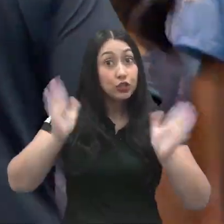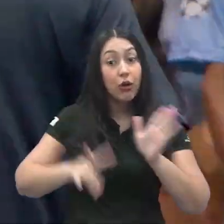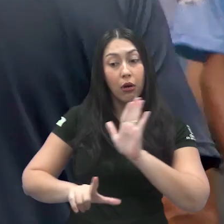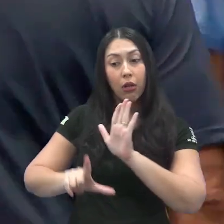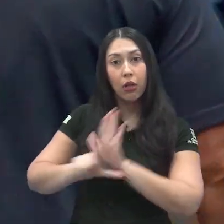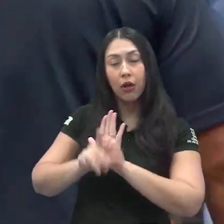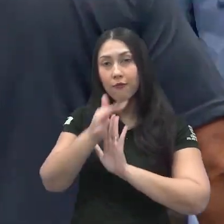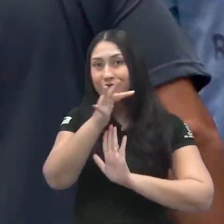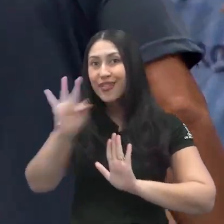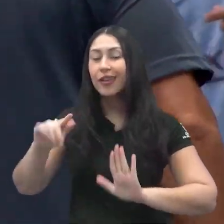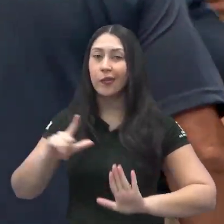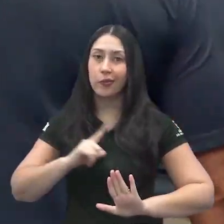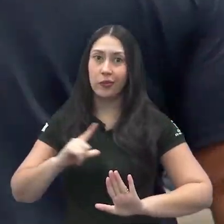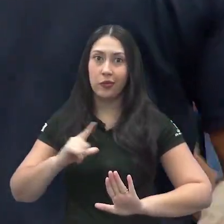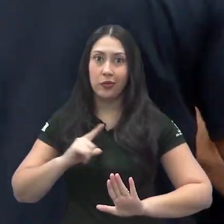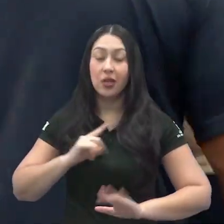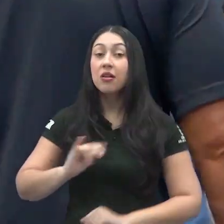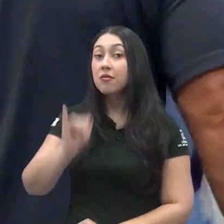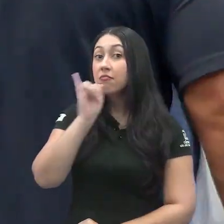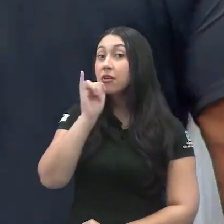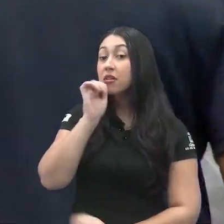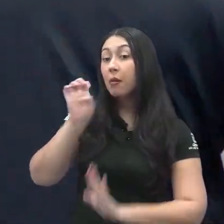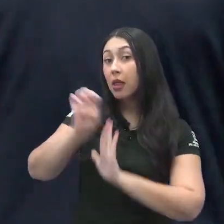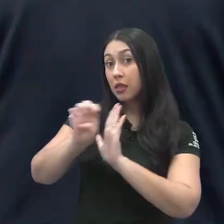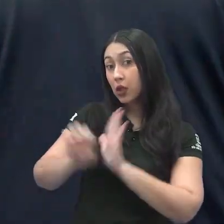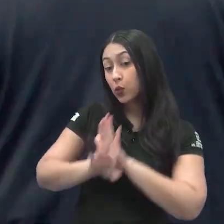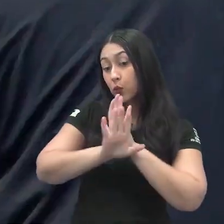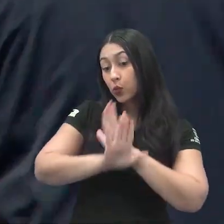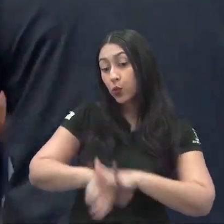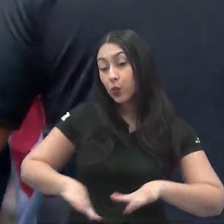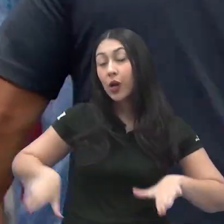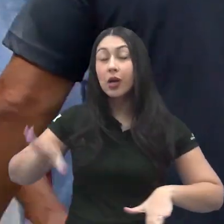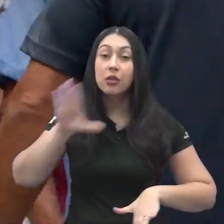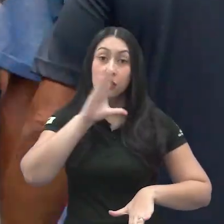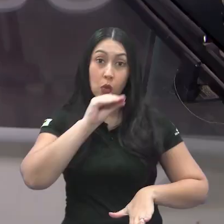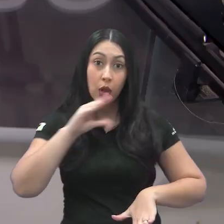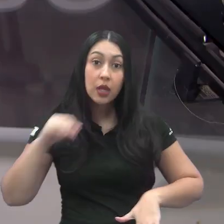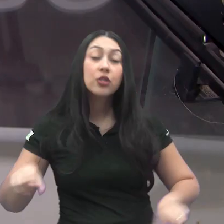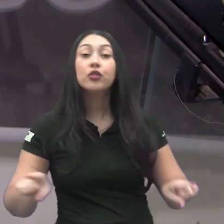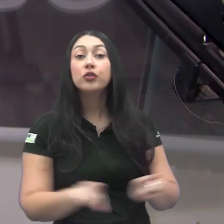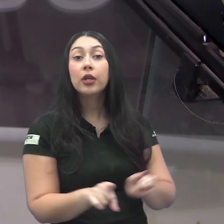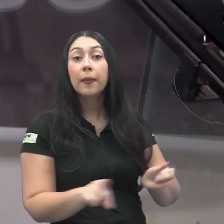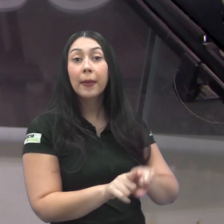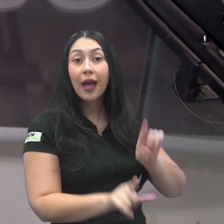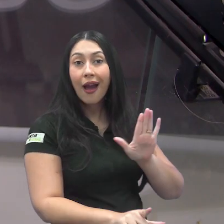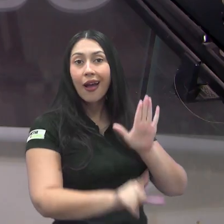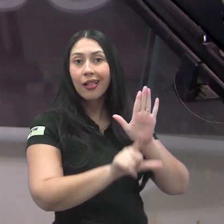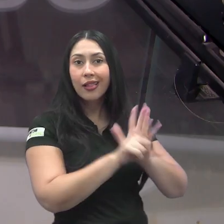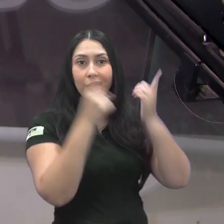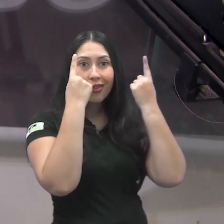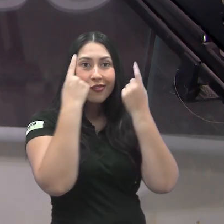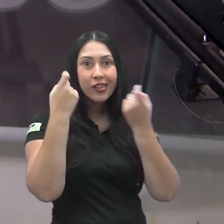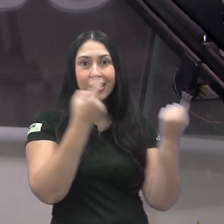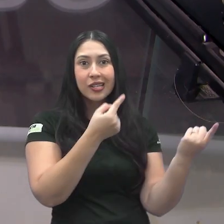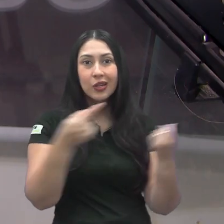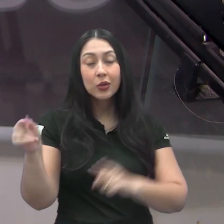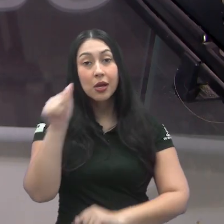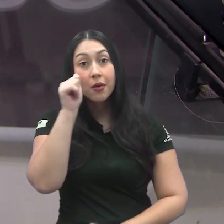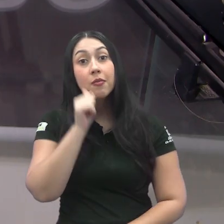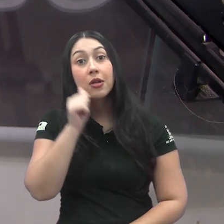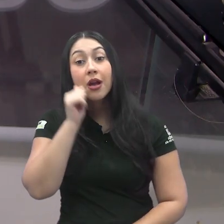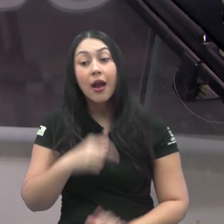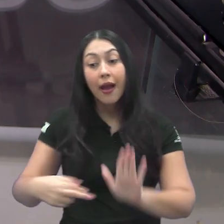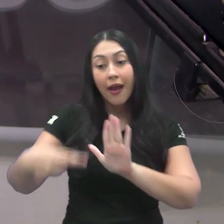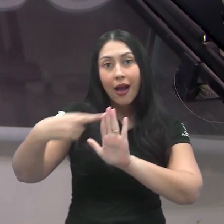que tratam da notificação compulsória, como o Estatuto da Criança e do Adolescente e a Lei de Violência contra a Mulher,